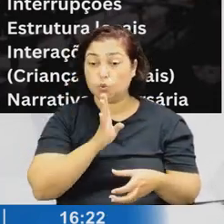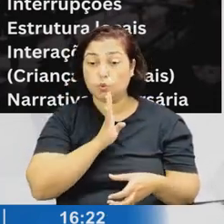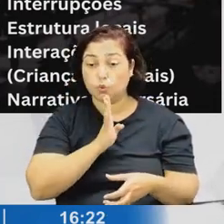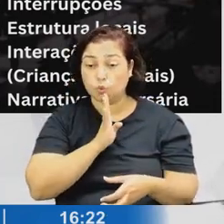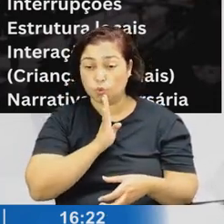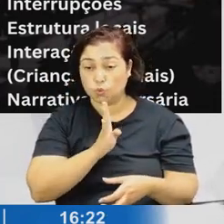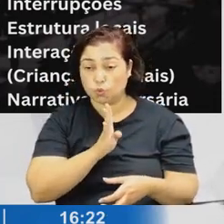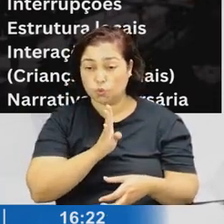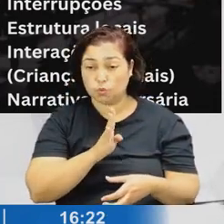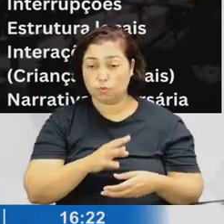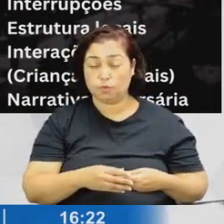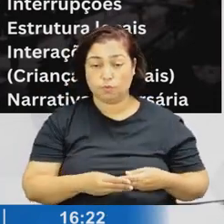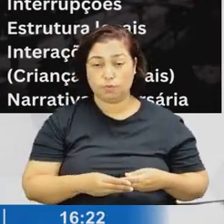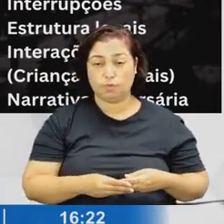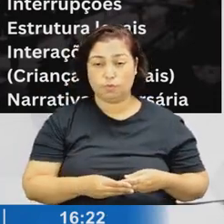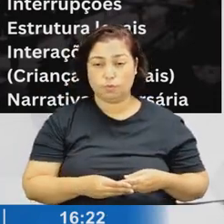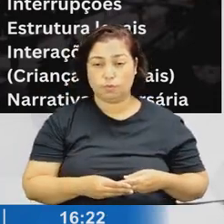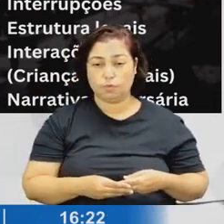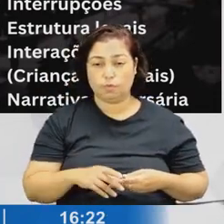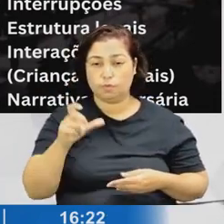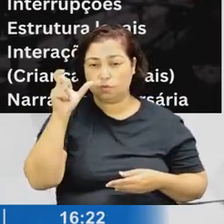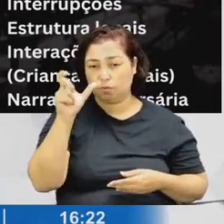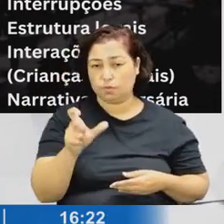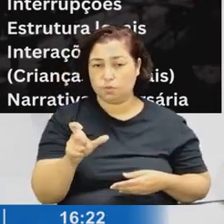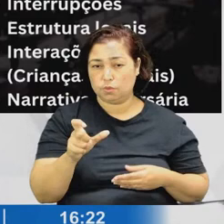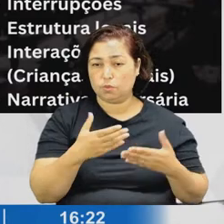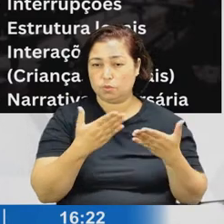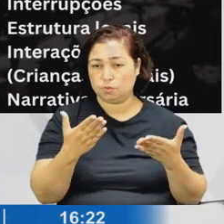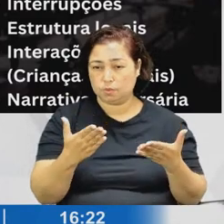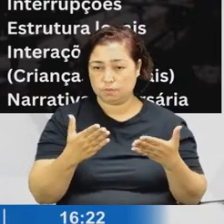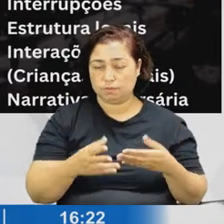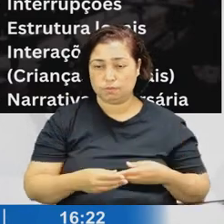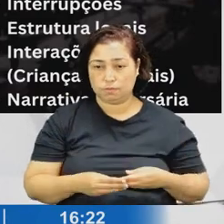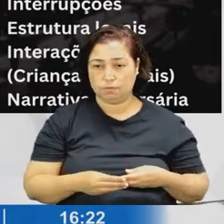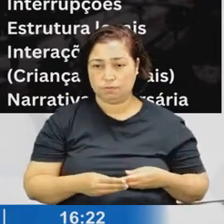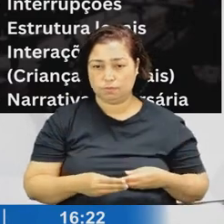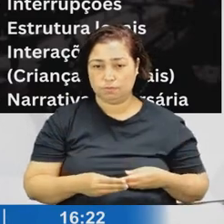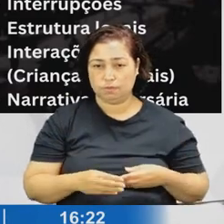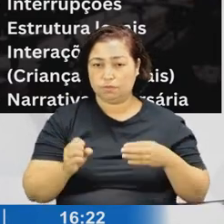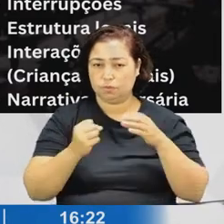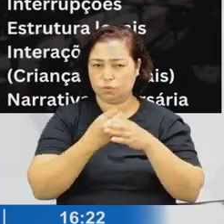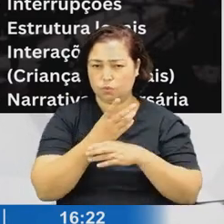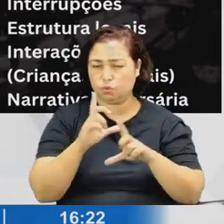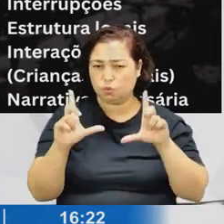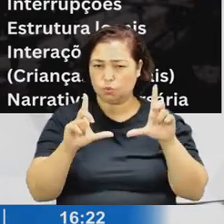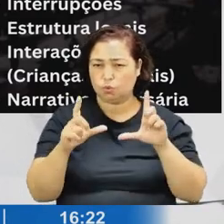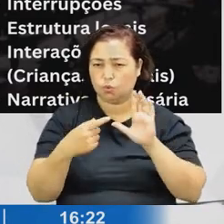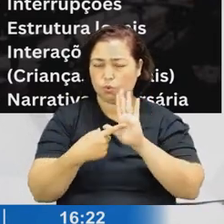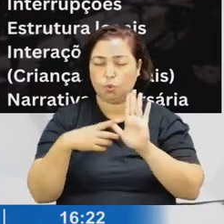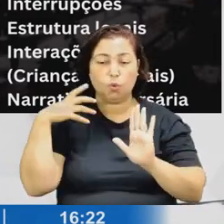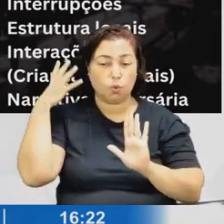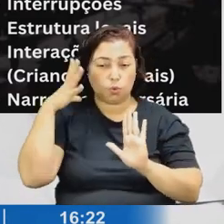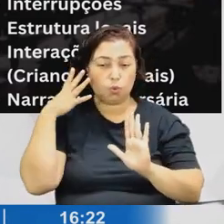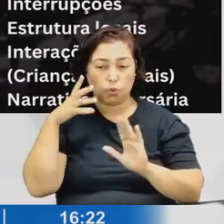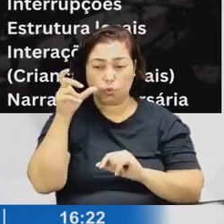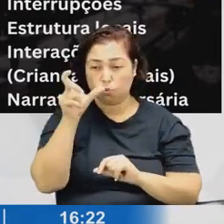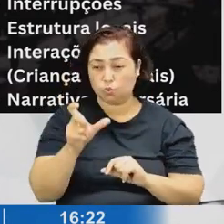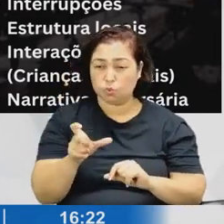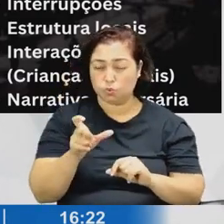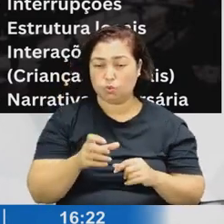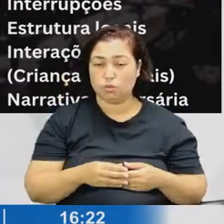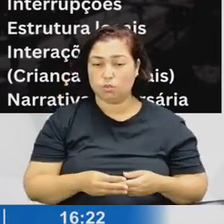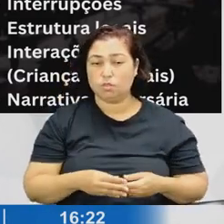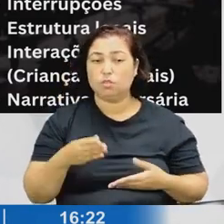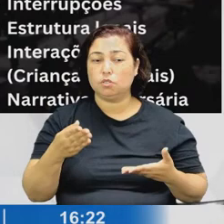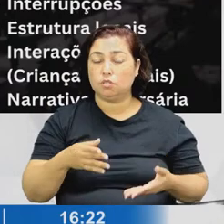tem que definir E aí o pessoal né relações interpessoais para criar imagem discurso comportamentos o